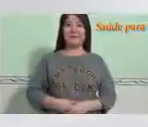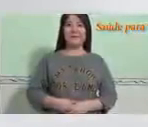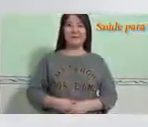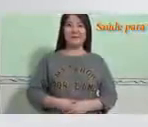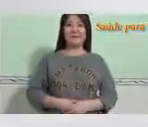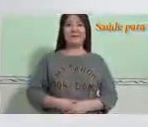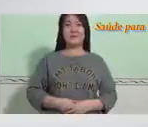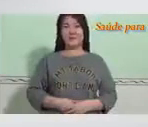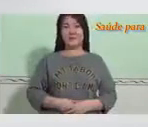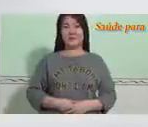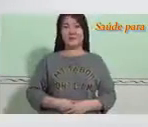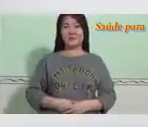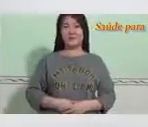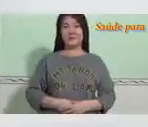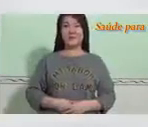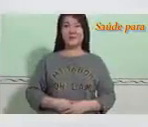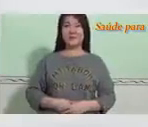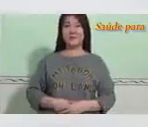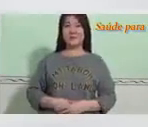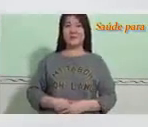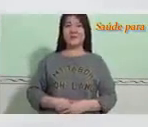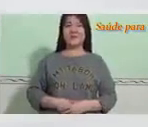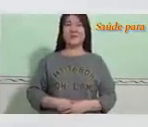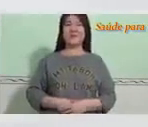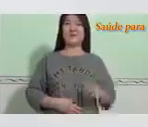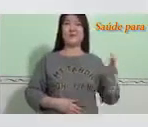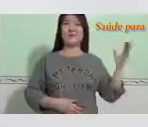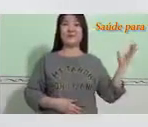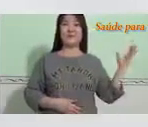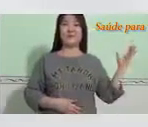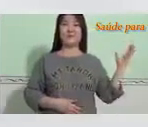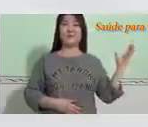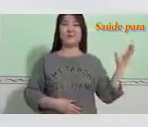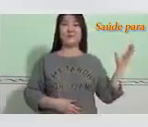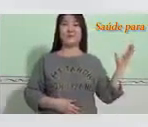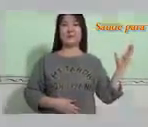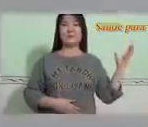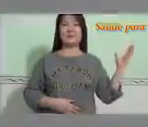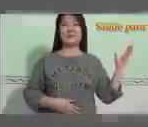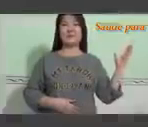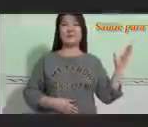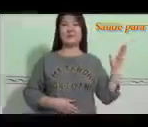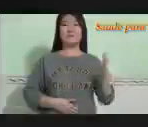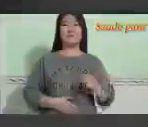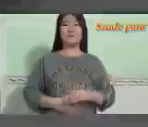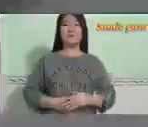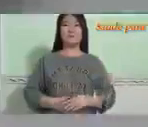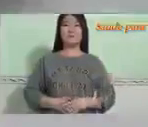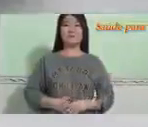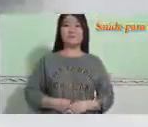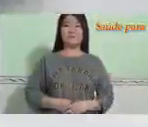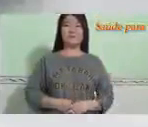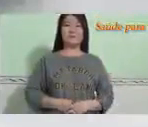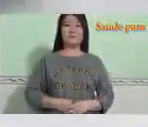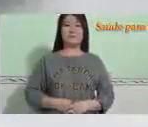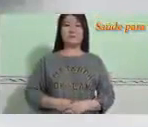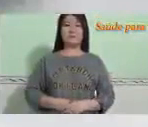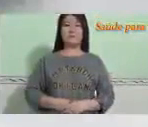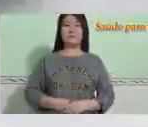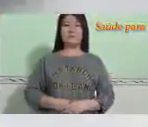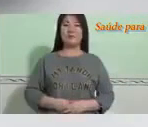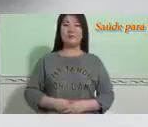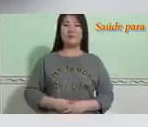Na maioria dos casos, vírgula, as pancadas são leves e causam apenas um estiramento nos músculos, vírgula, mas existem